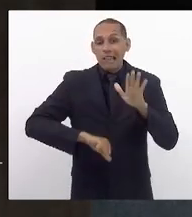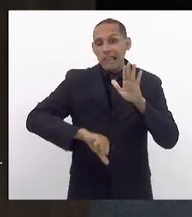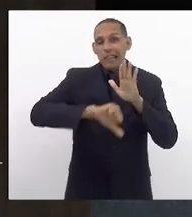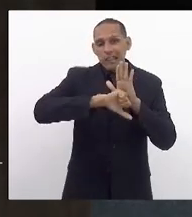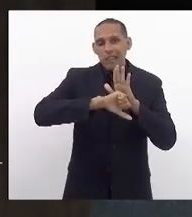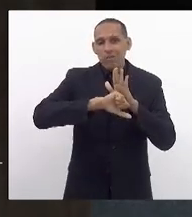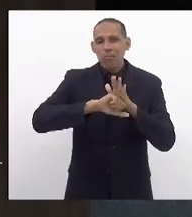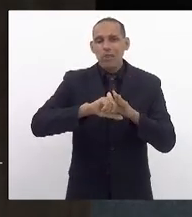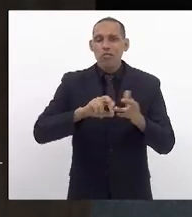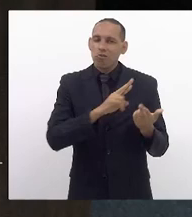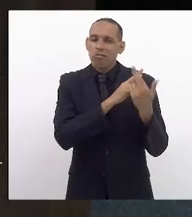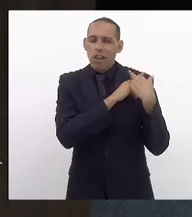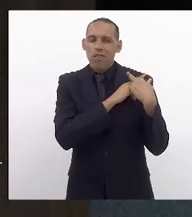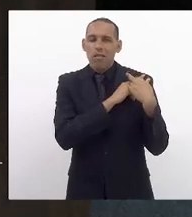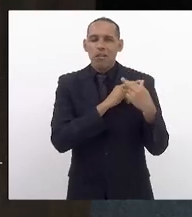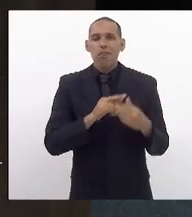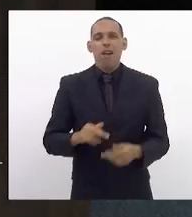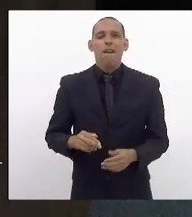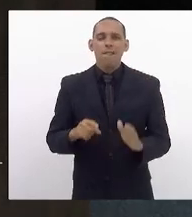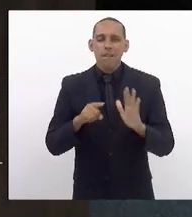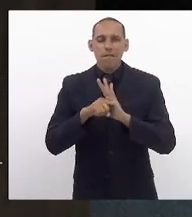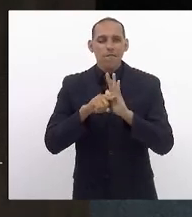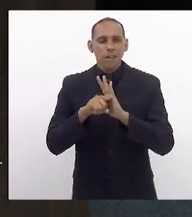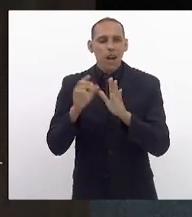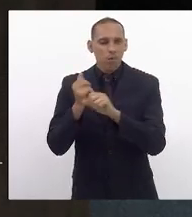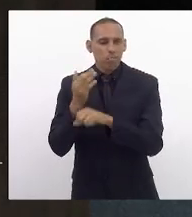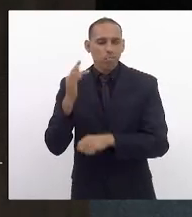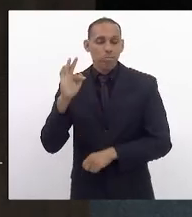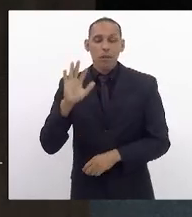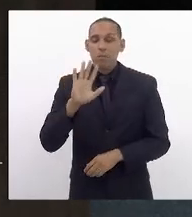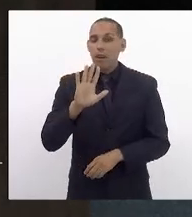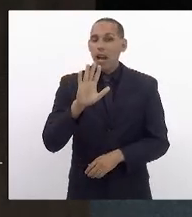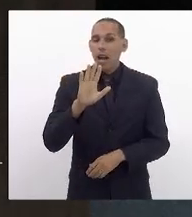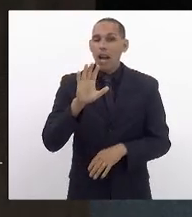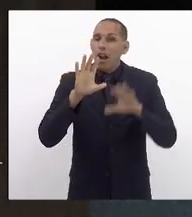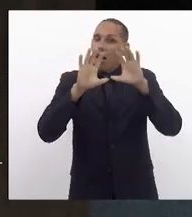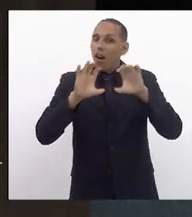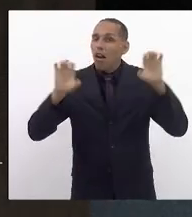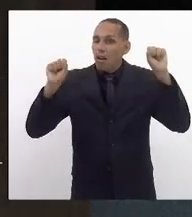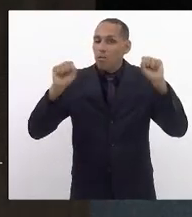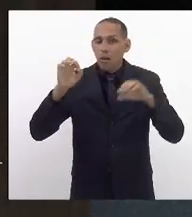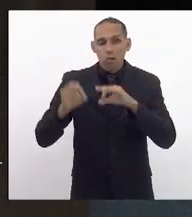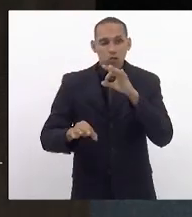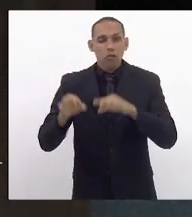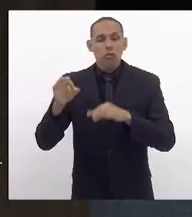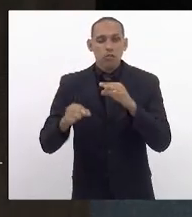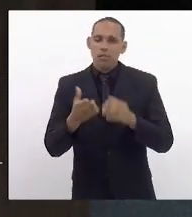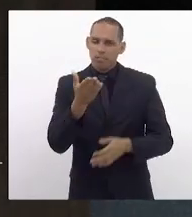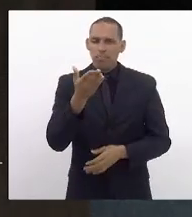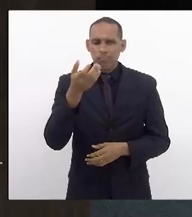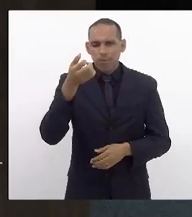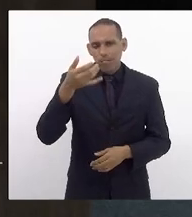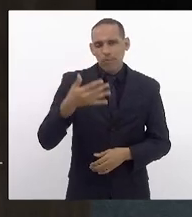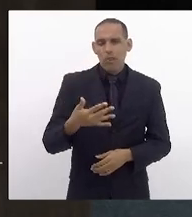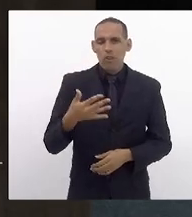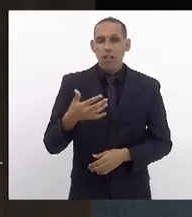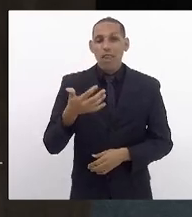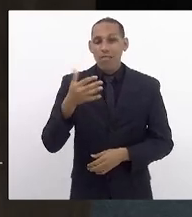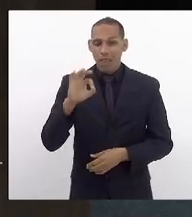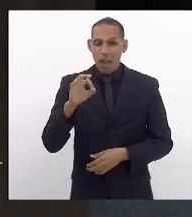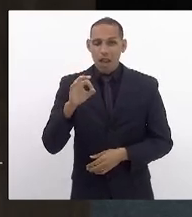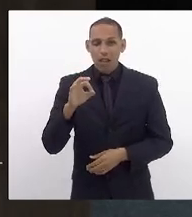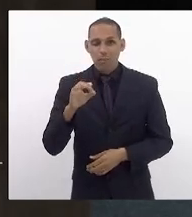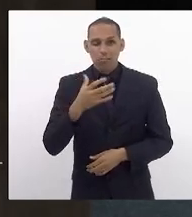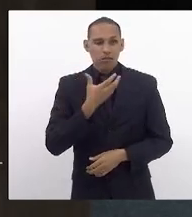responsabilidade. E o Tribunal de Justiça, como disse bem Vossa Excelência, em 10 de